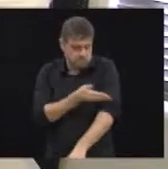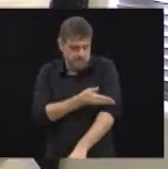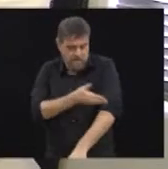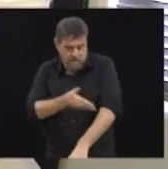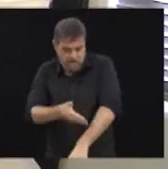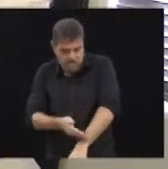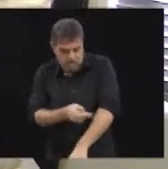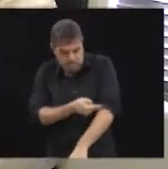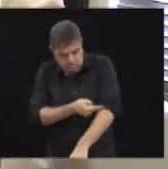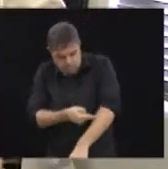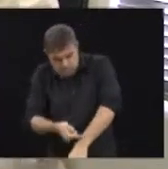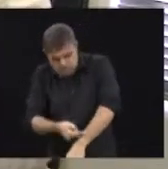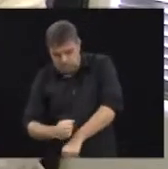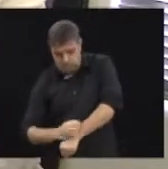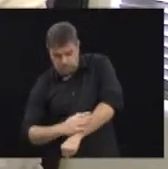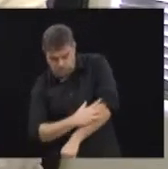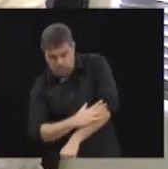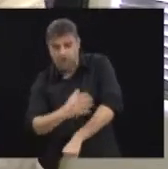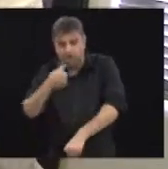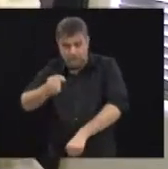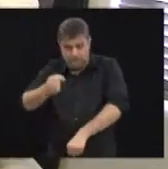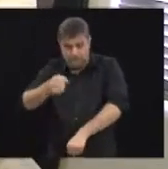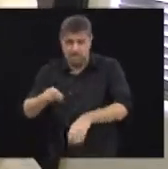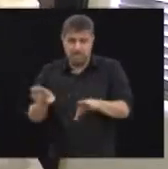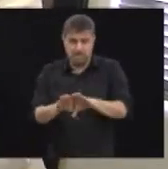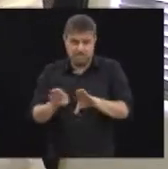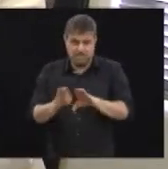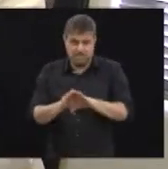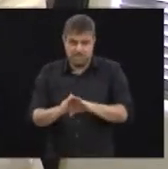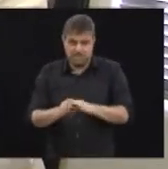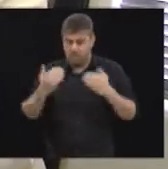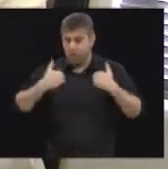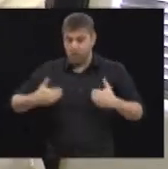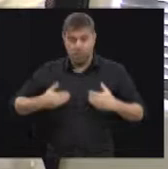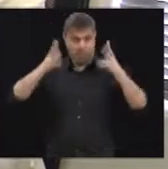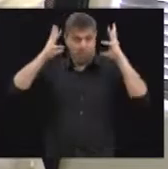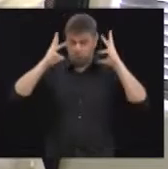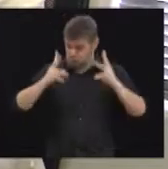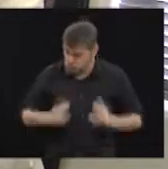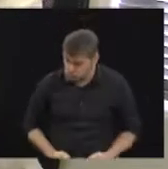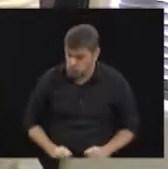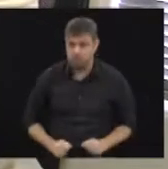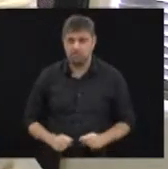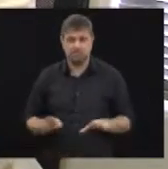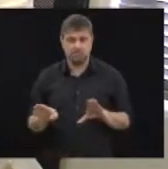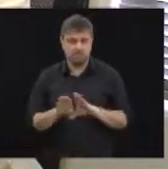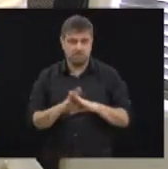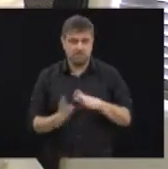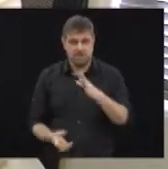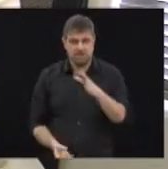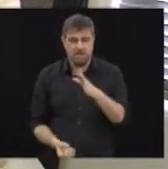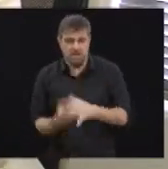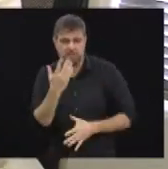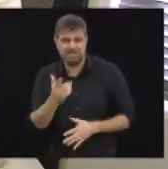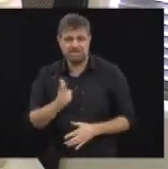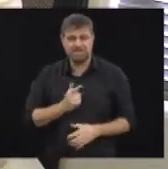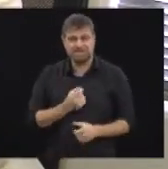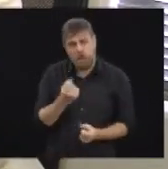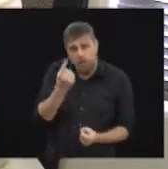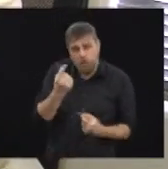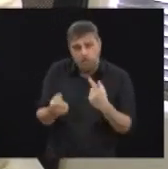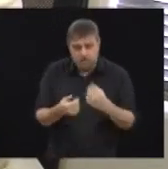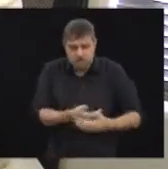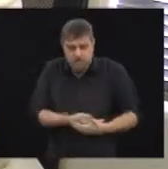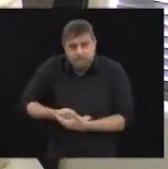uma faixa do braço, uma faixa da perna, e o quadro generalizado. Costuma aparecer, é